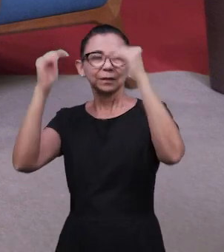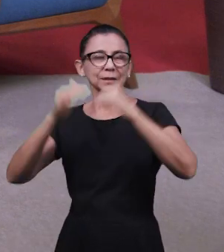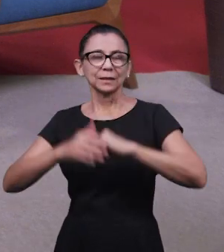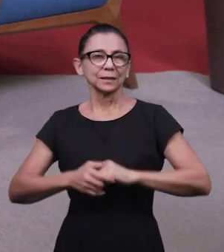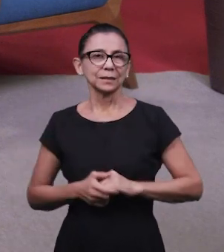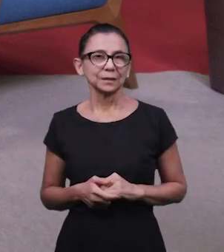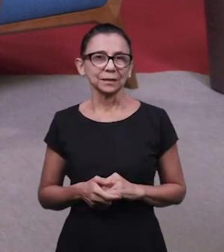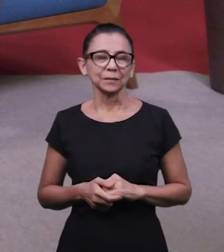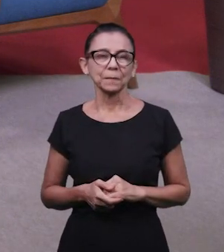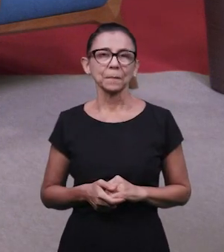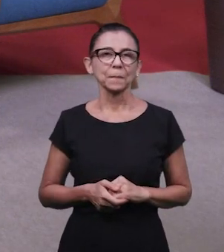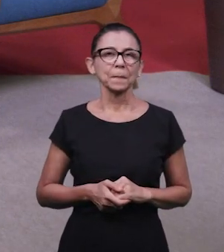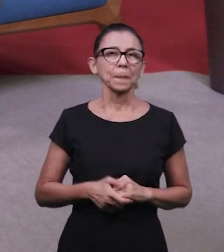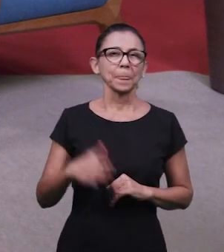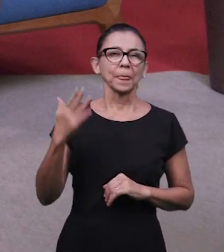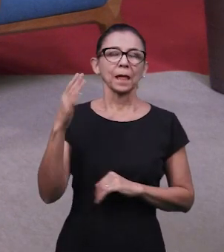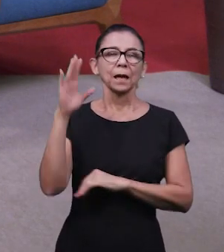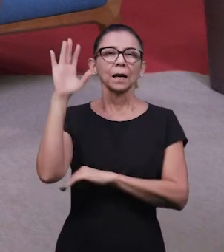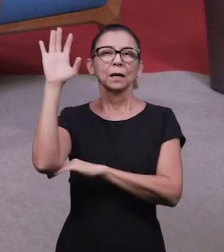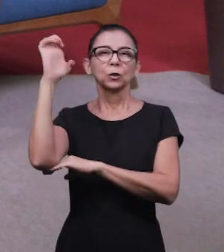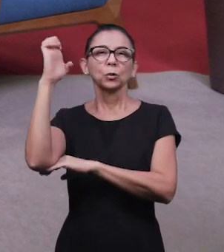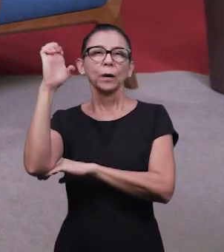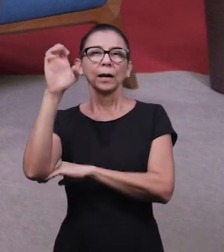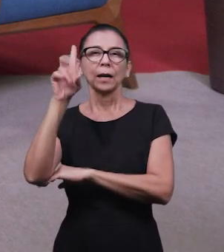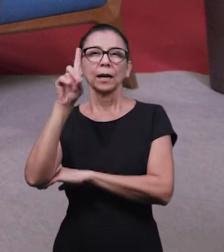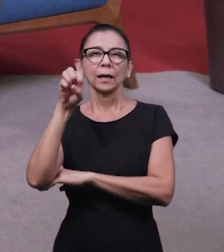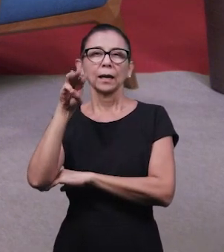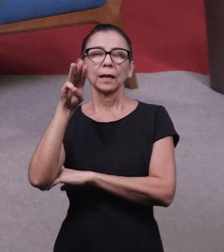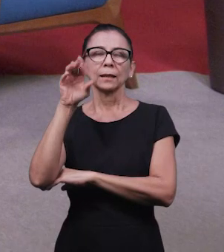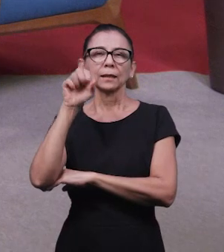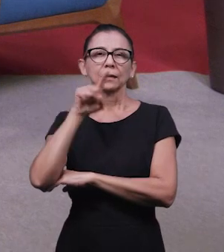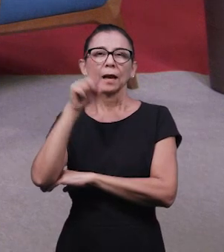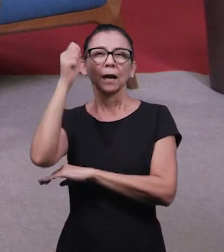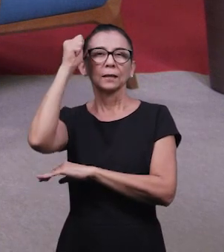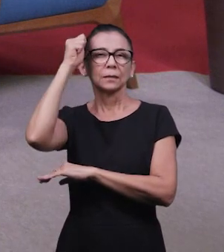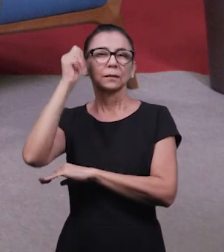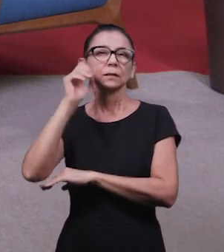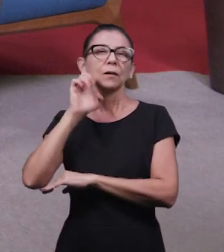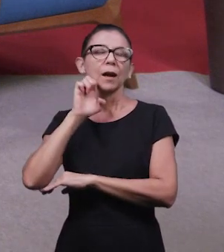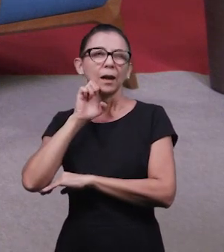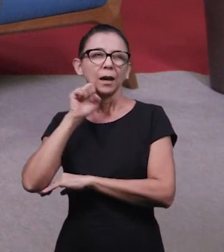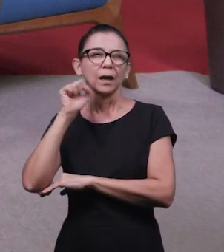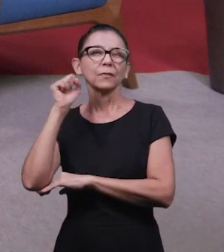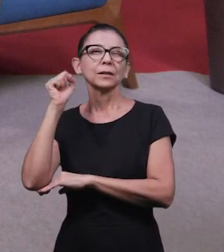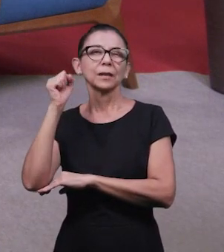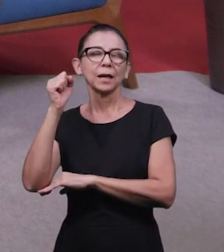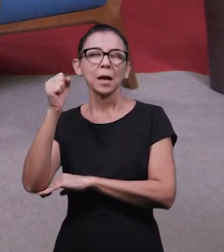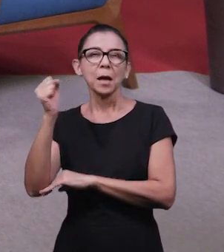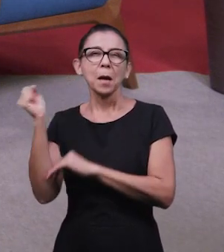Desobedeceu, juízo. Certo? Então, o grande segredo